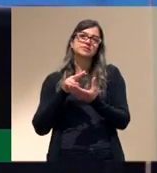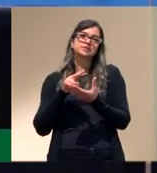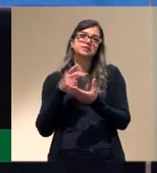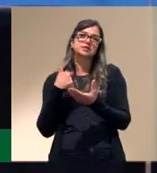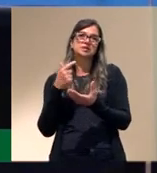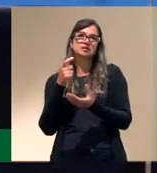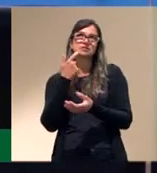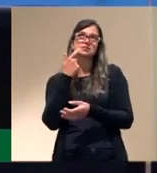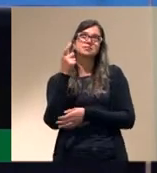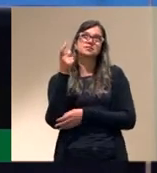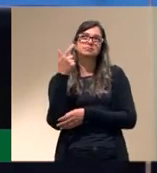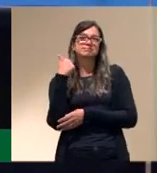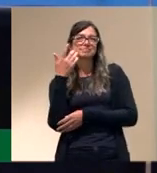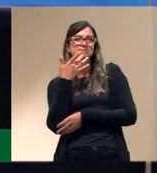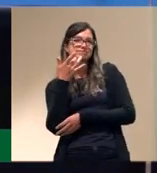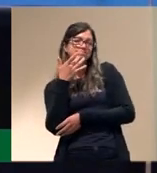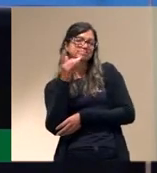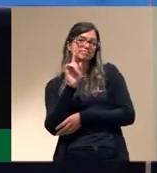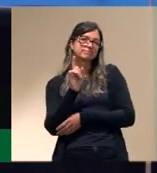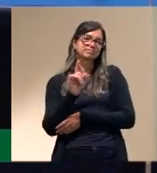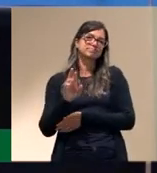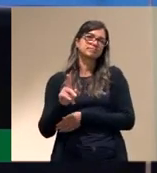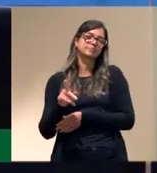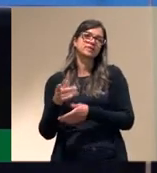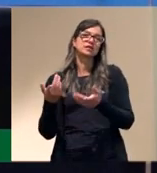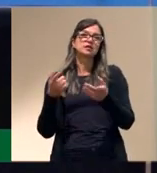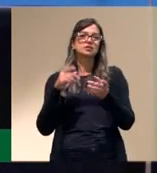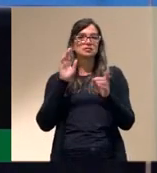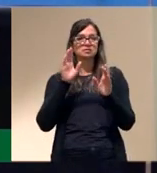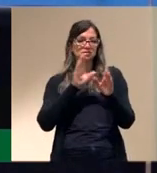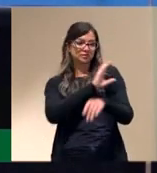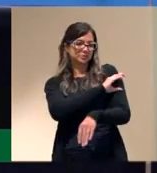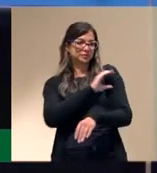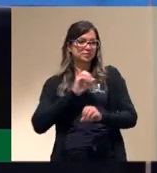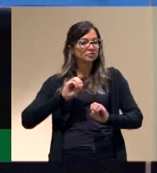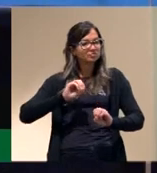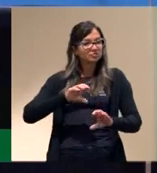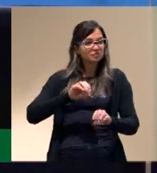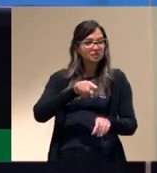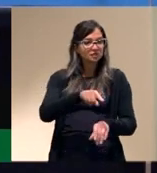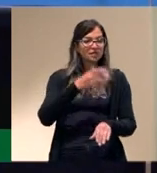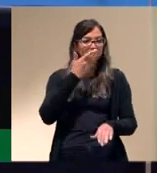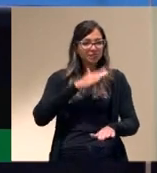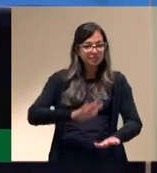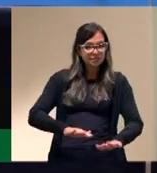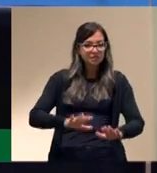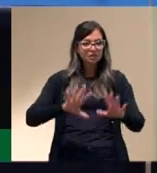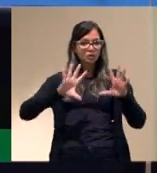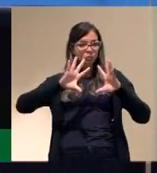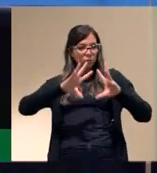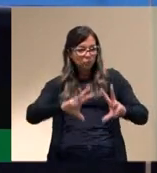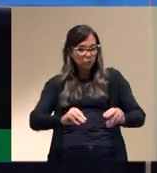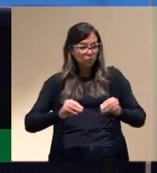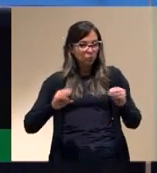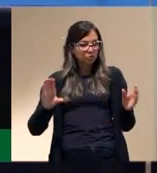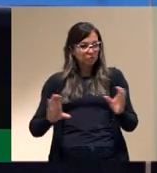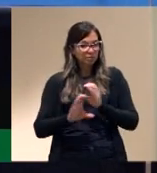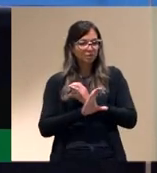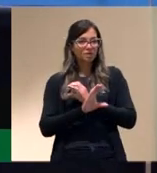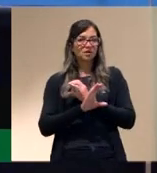fácil de achar lá. É assim, educação infantil visa o quê? A formação integral da criança, a garantia dos direitos